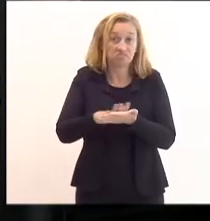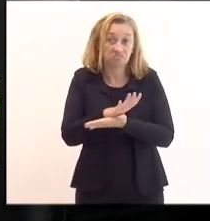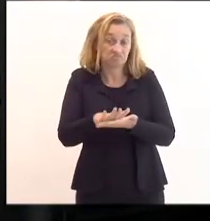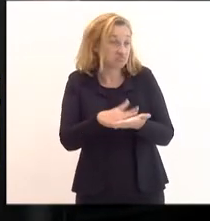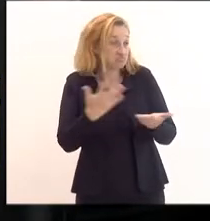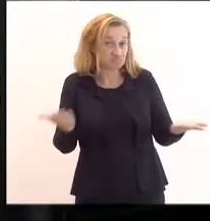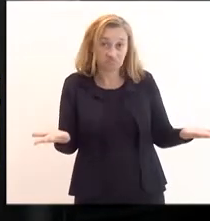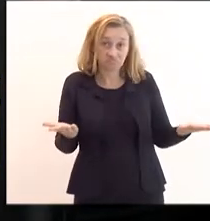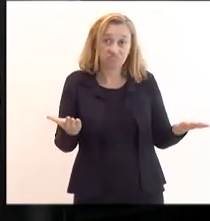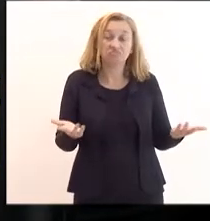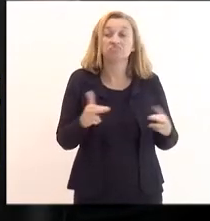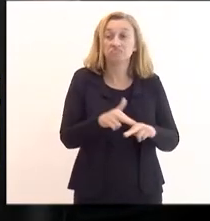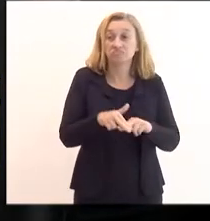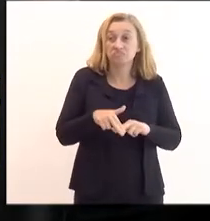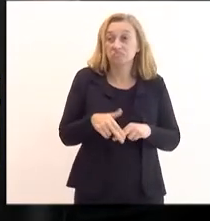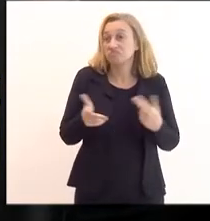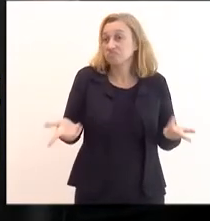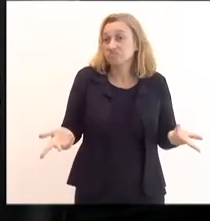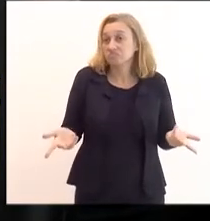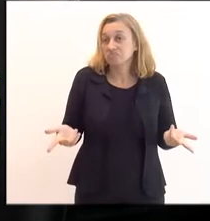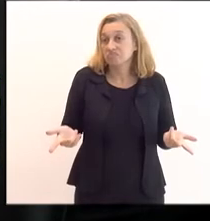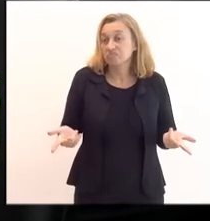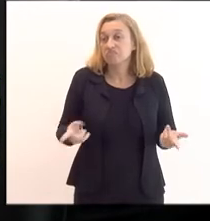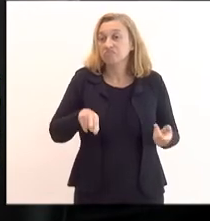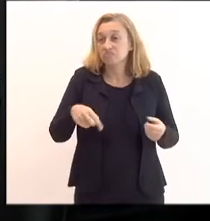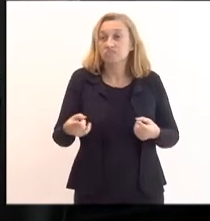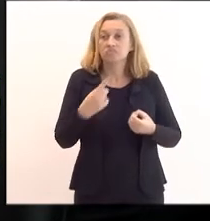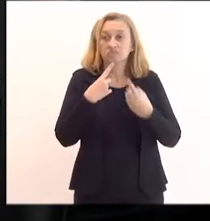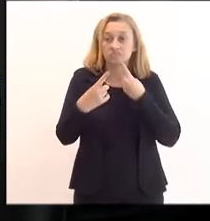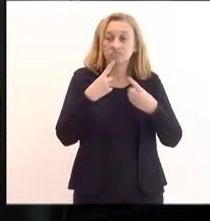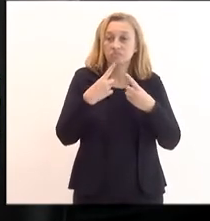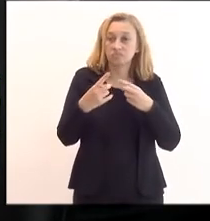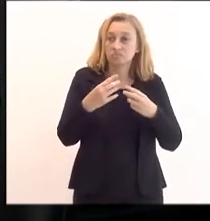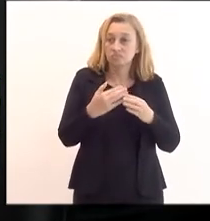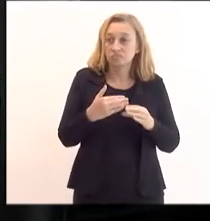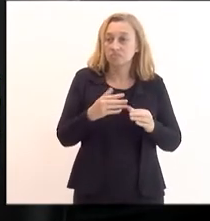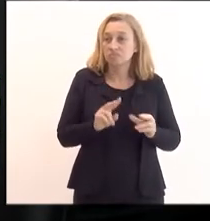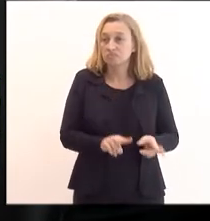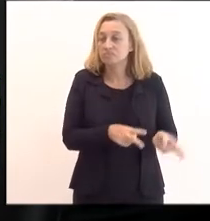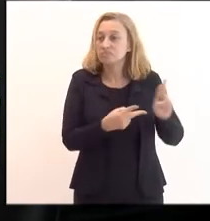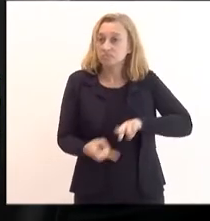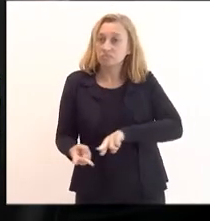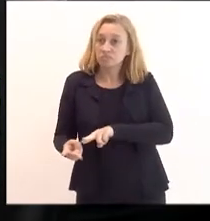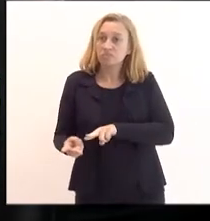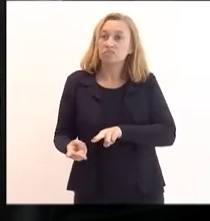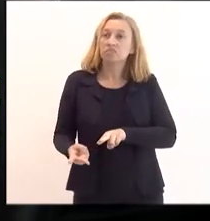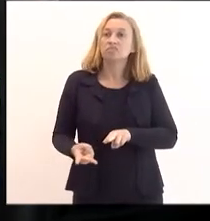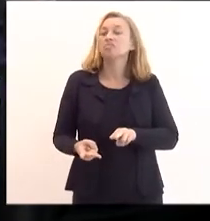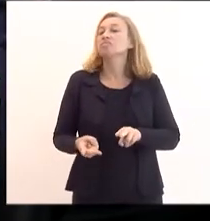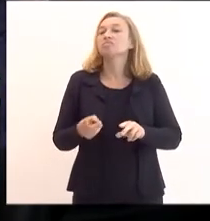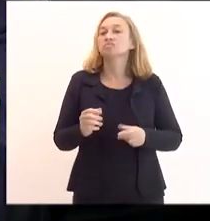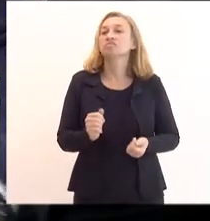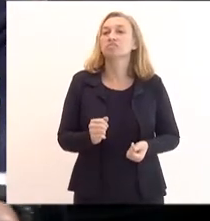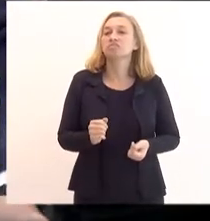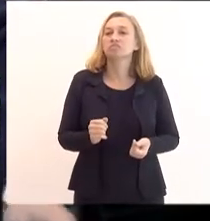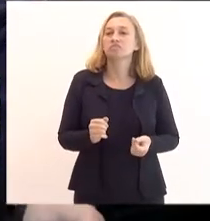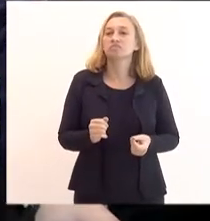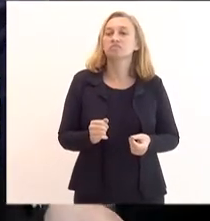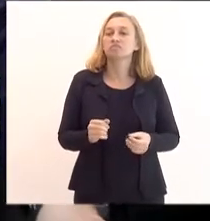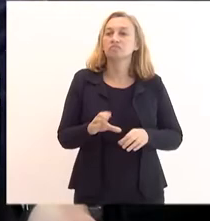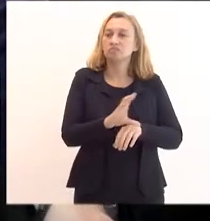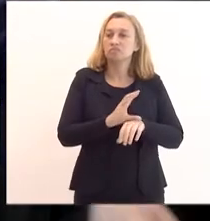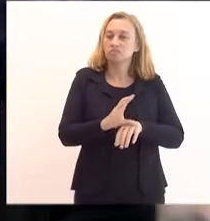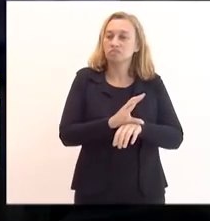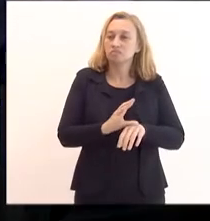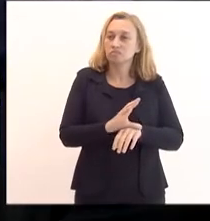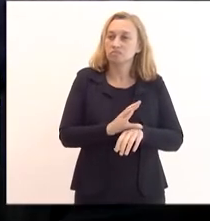coisa parecida. Por isso que, após a discussão, meu encaminhamento e meu pleito é pela legalidade que o projeto, constitucionalidade que o